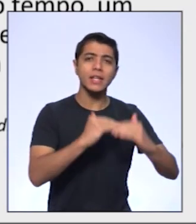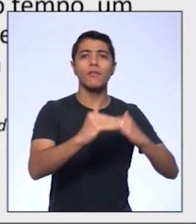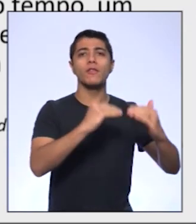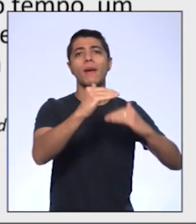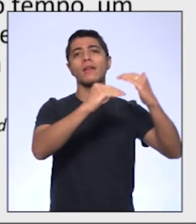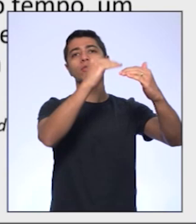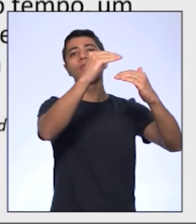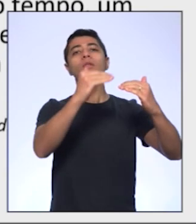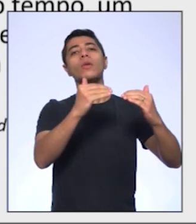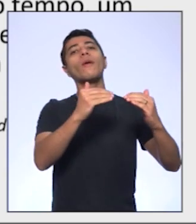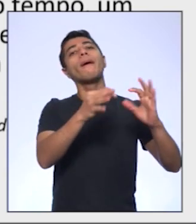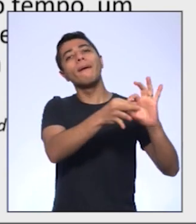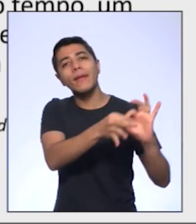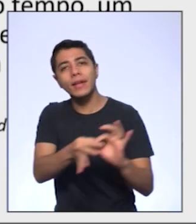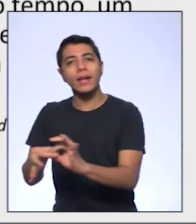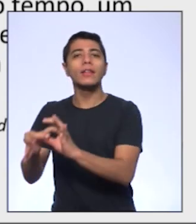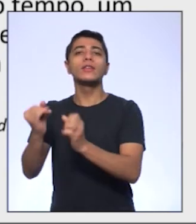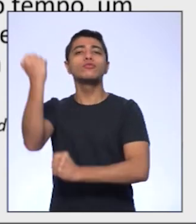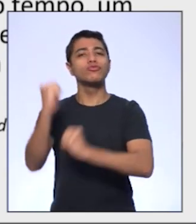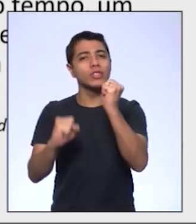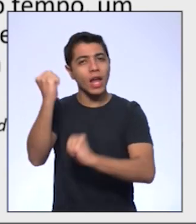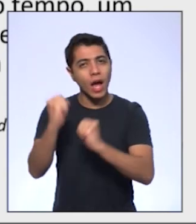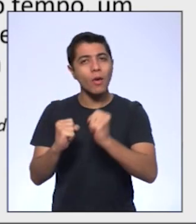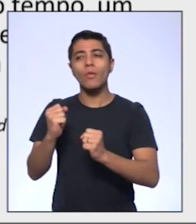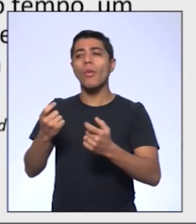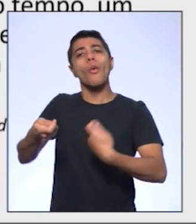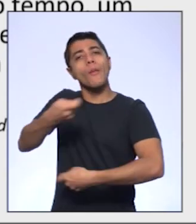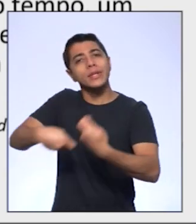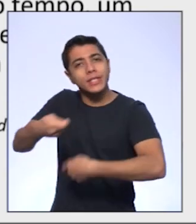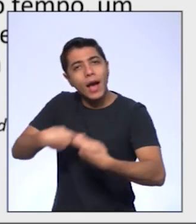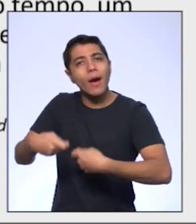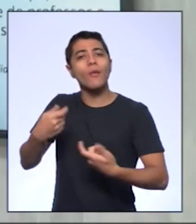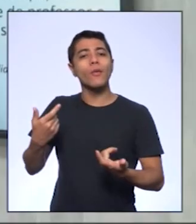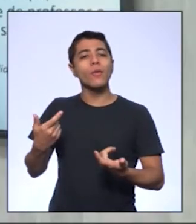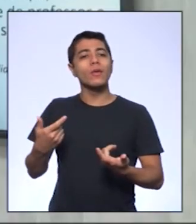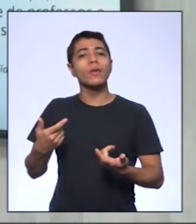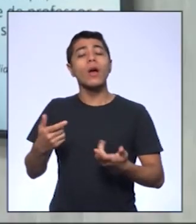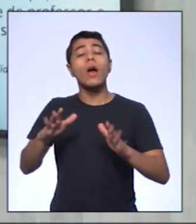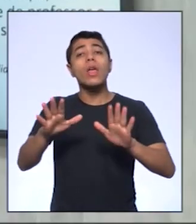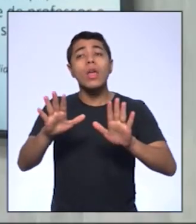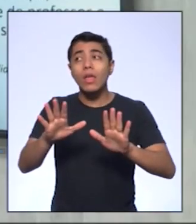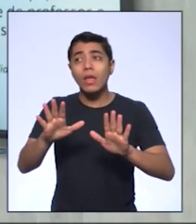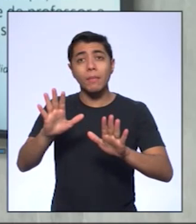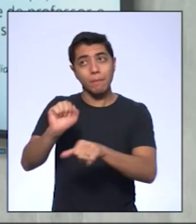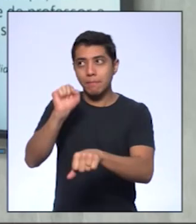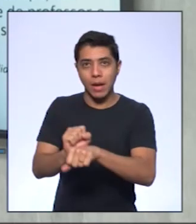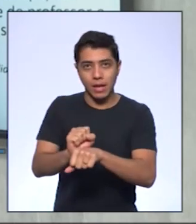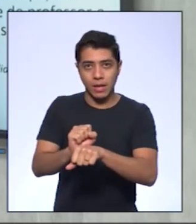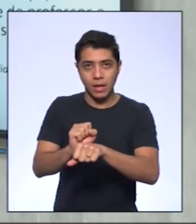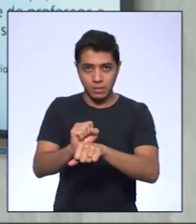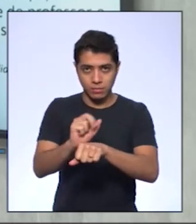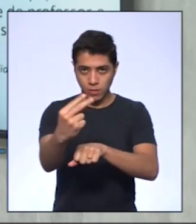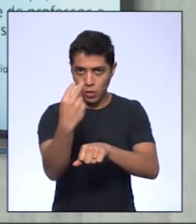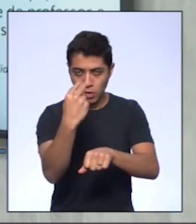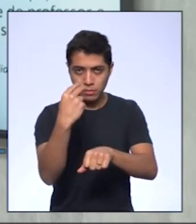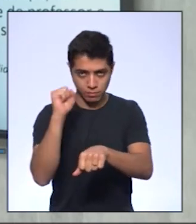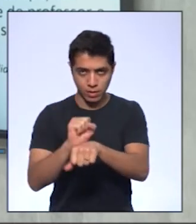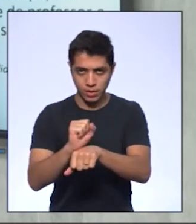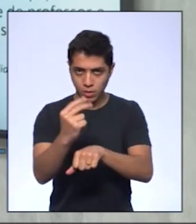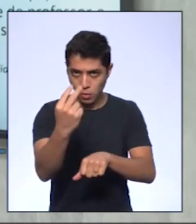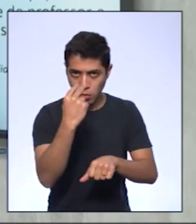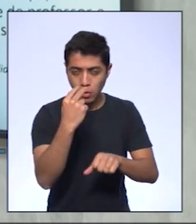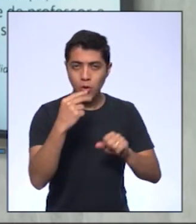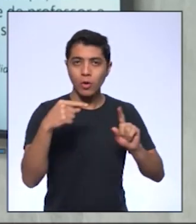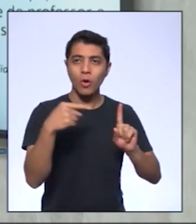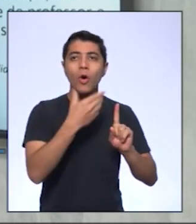industrial, digamos modestamente artesanal. Gente, para aí, vem cá, olha aqui. Vem cá, cheguei. Olha o que o Le Goff